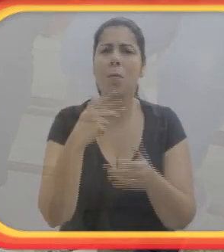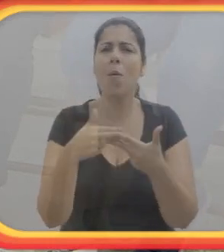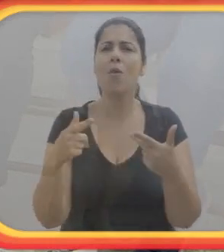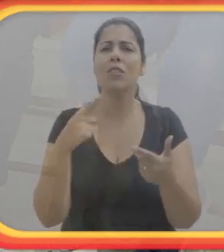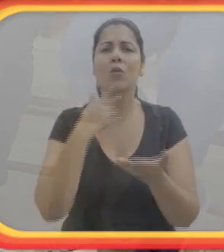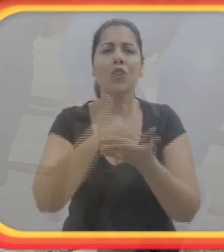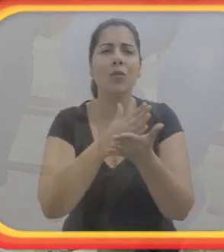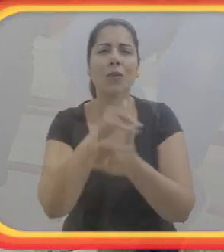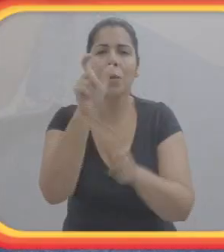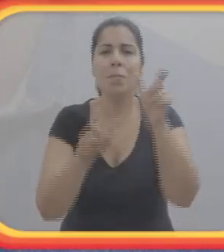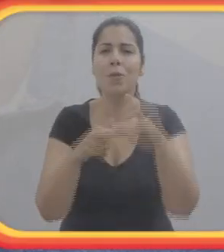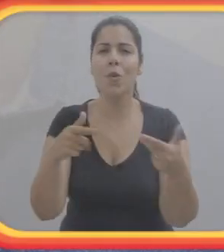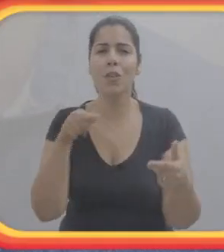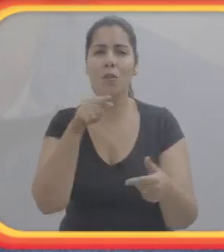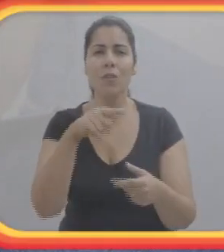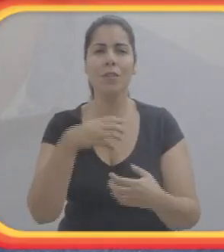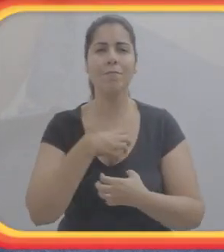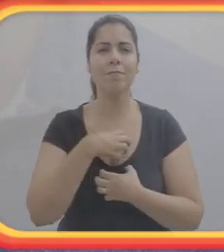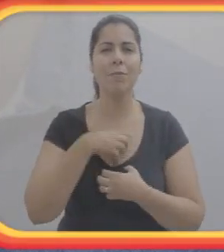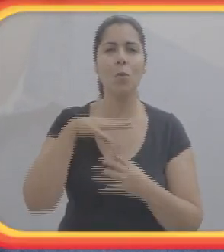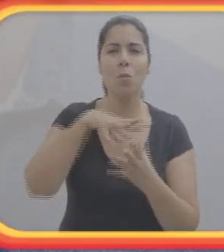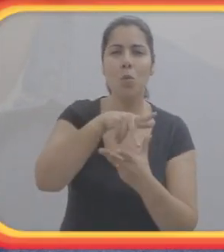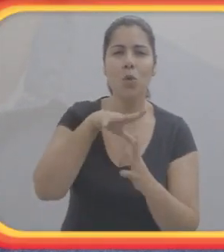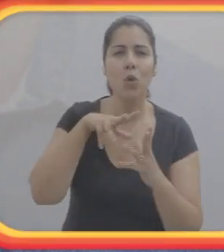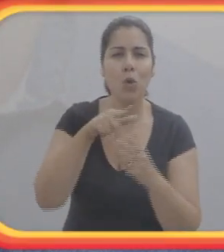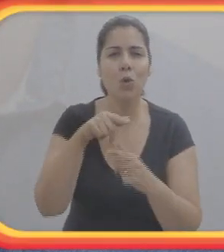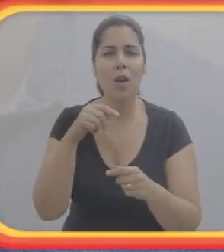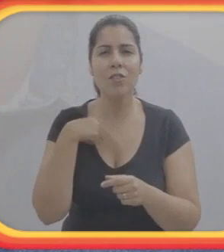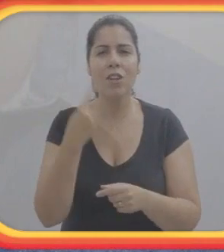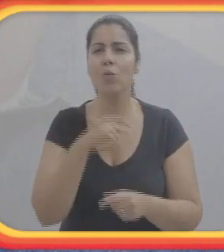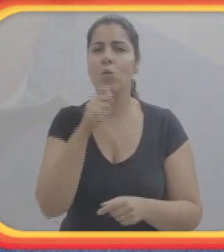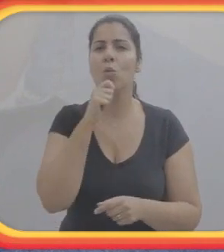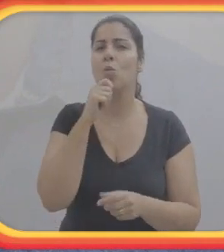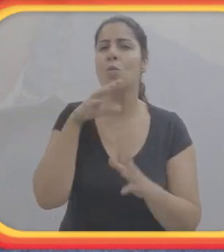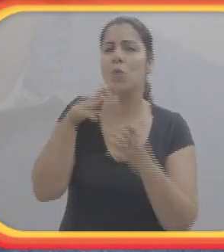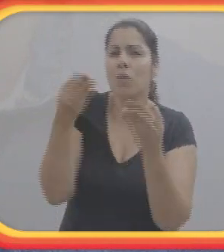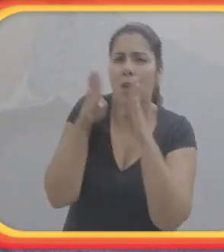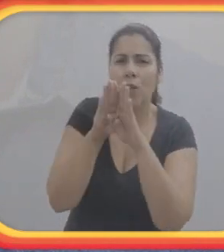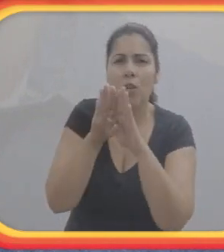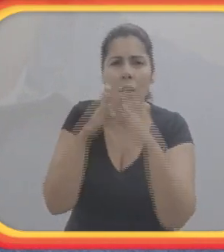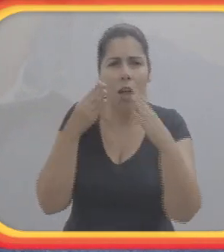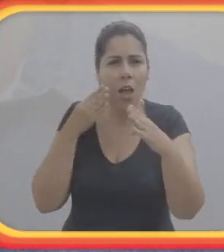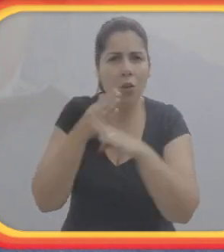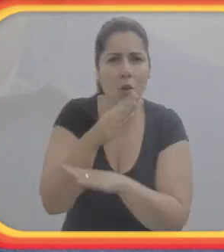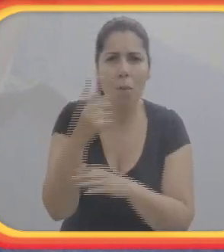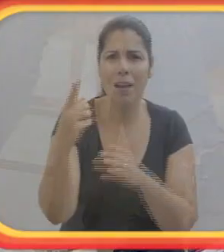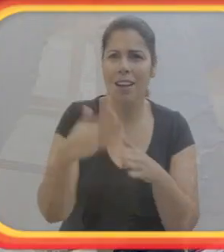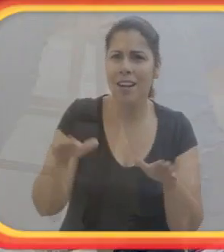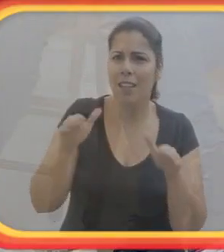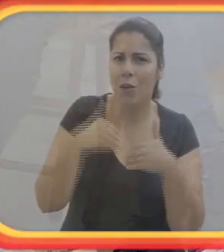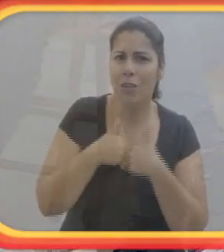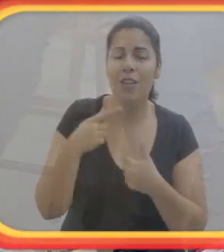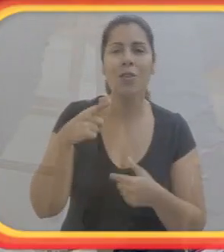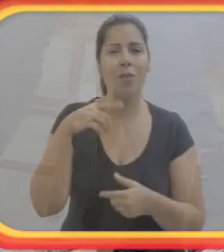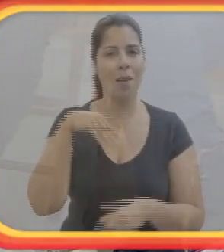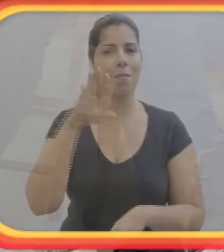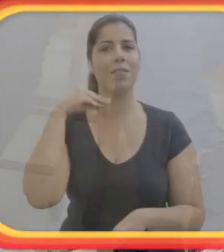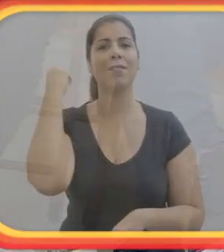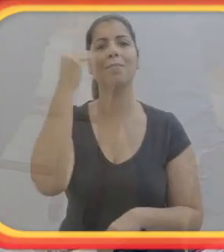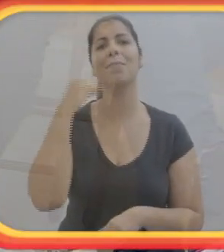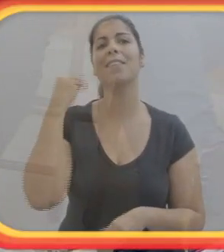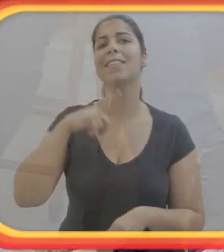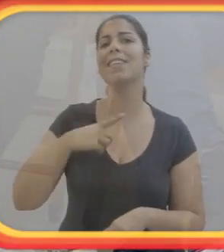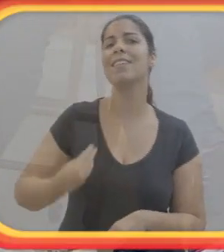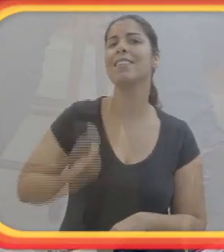qual entrou uma criança autista. Tudo faz parte de uma mesma existência, então achei importante botar isso na história. A Rafaela falou uma coisa